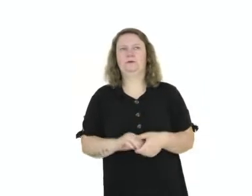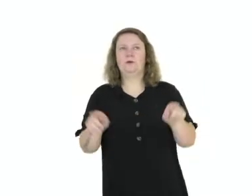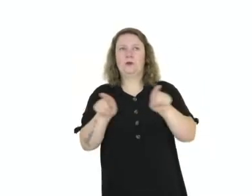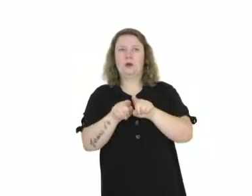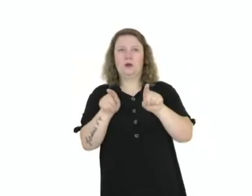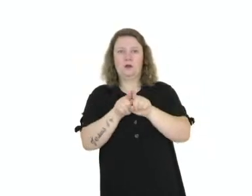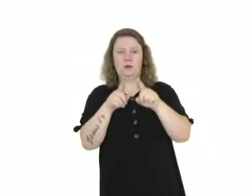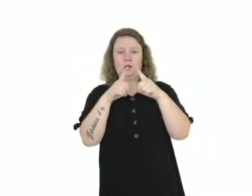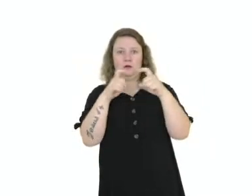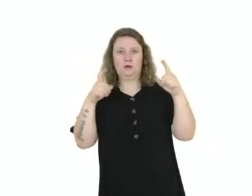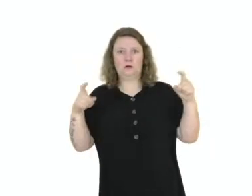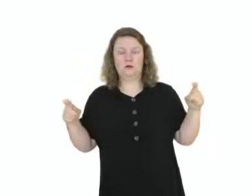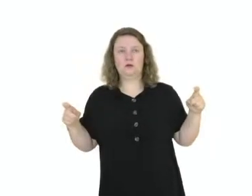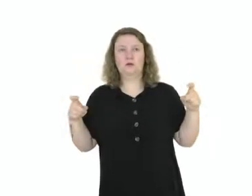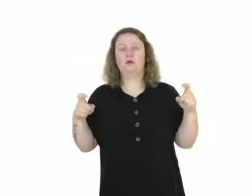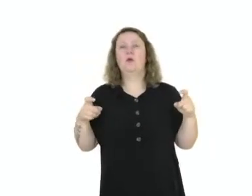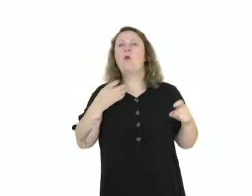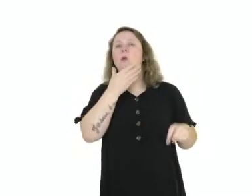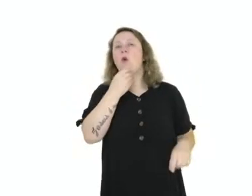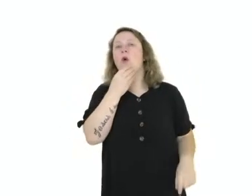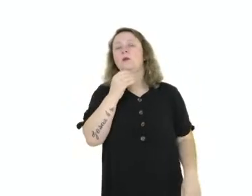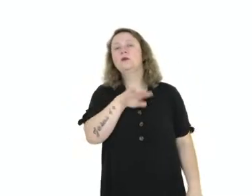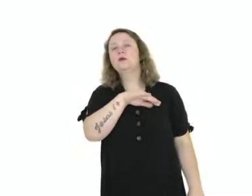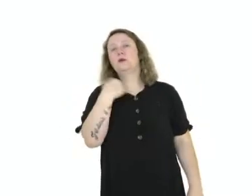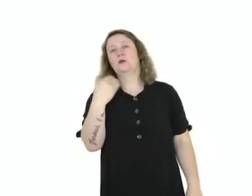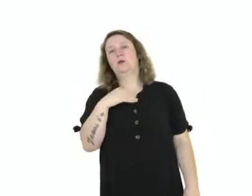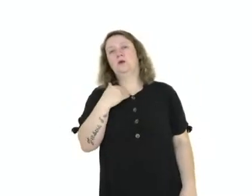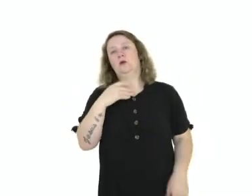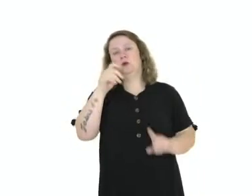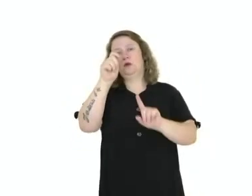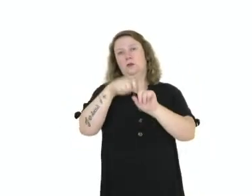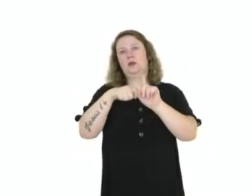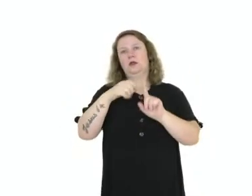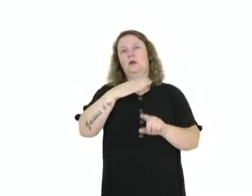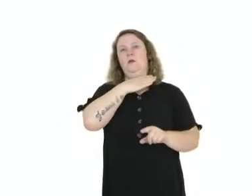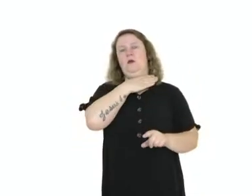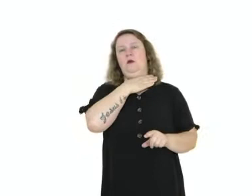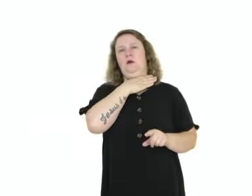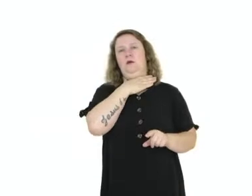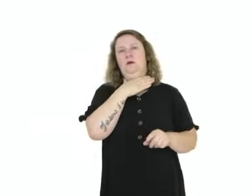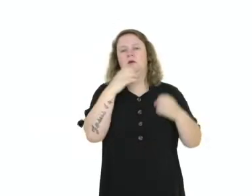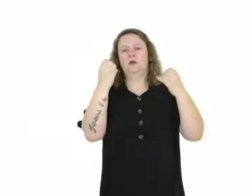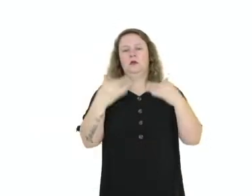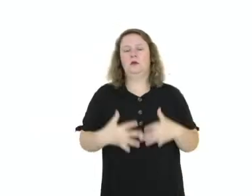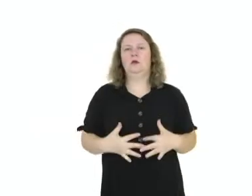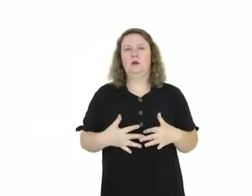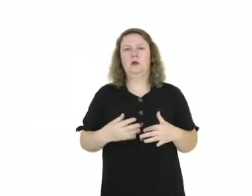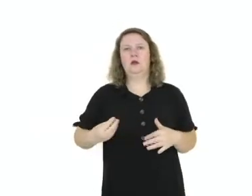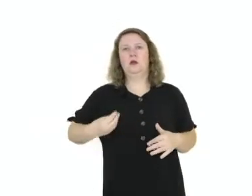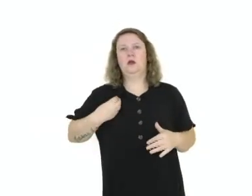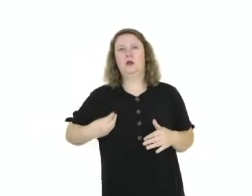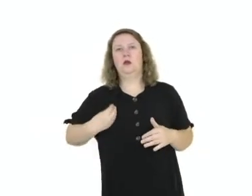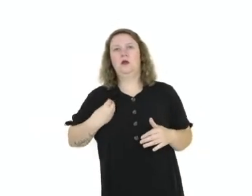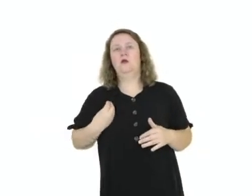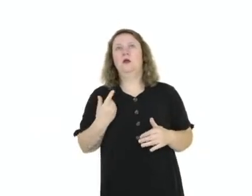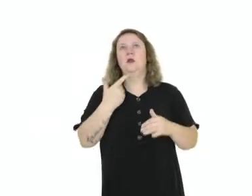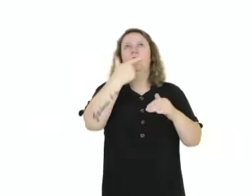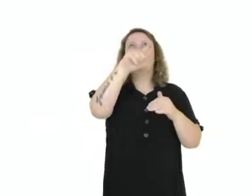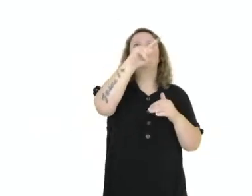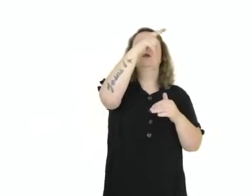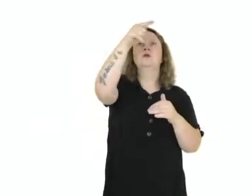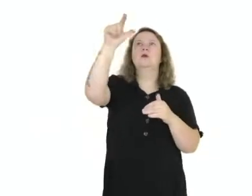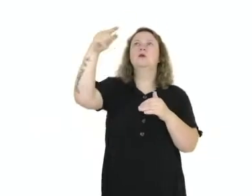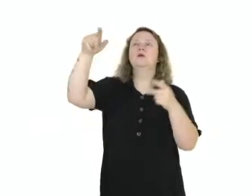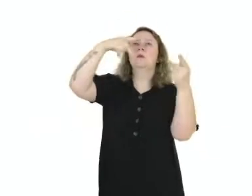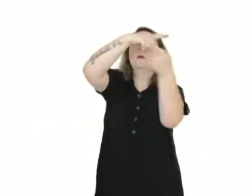Hawking, morto em março, falando sobre a vida extraterrestre. Os alunos descobriram que a notícia em si não era